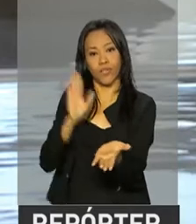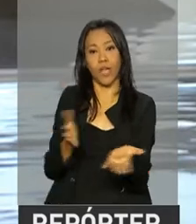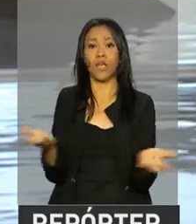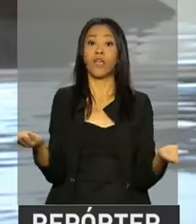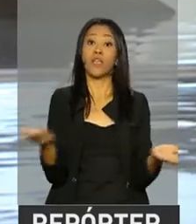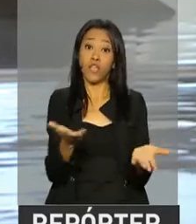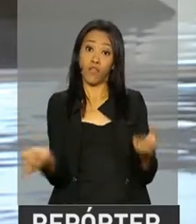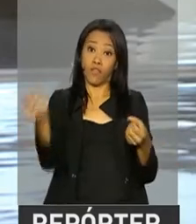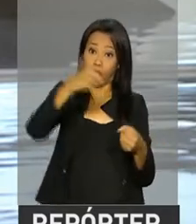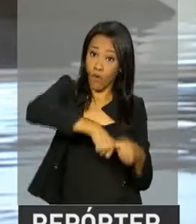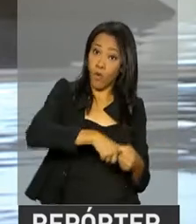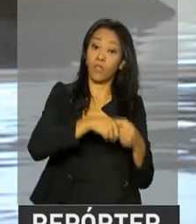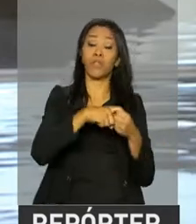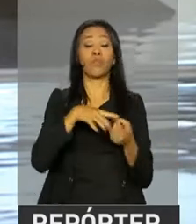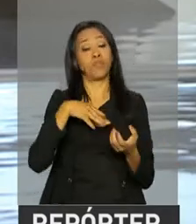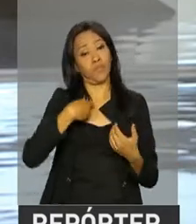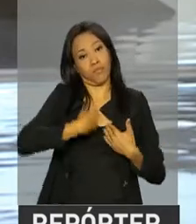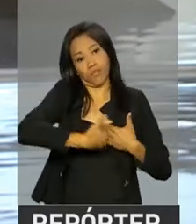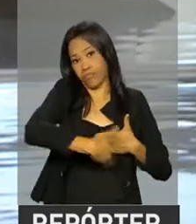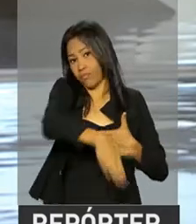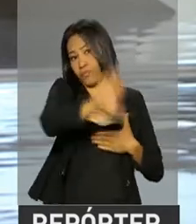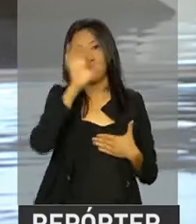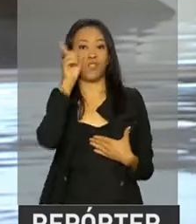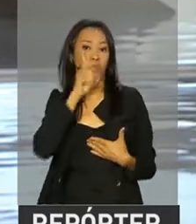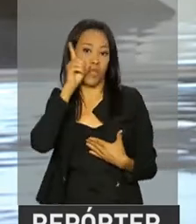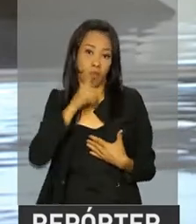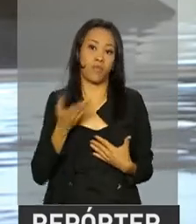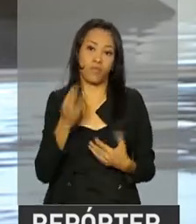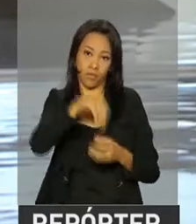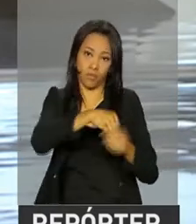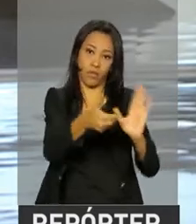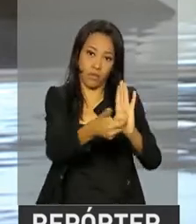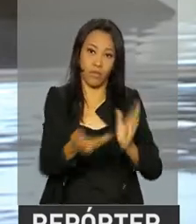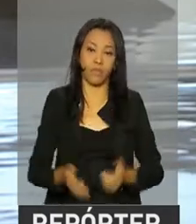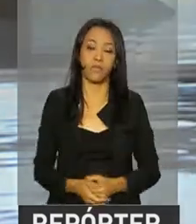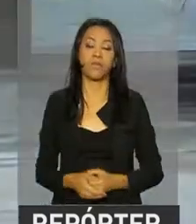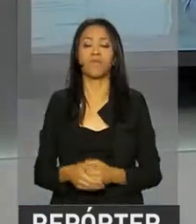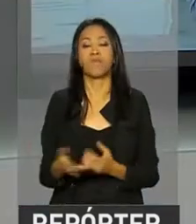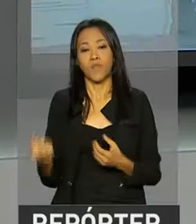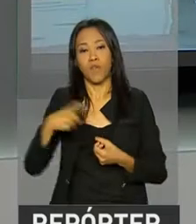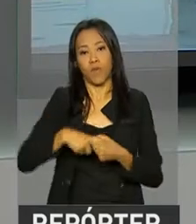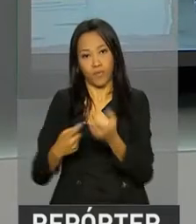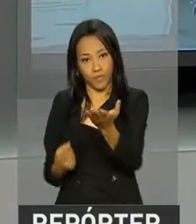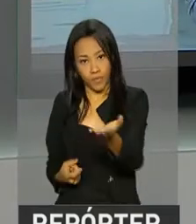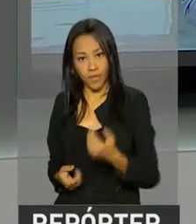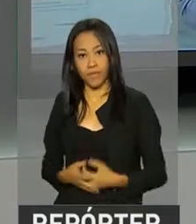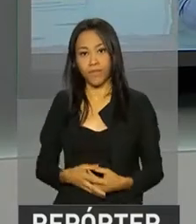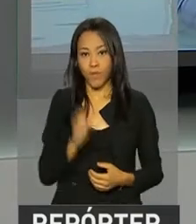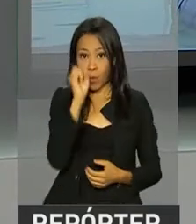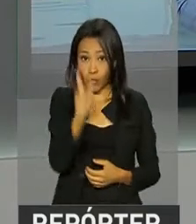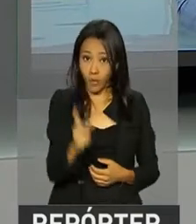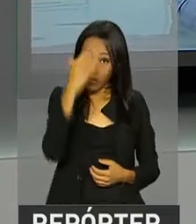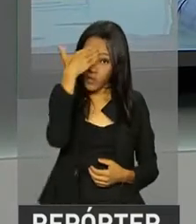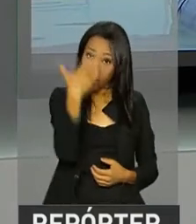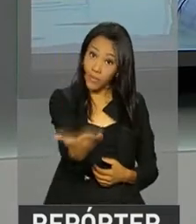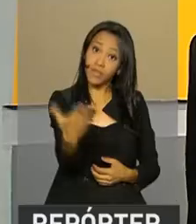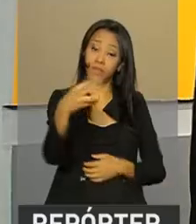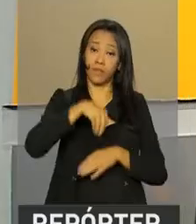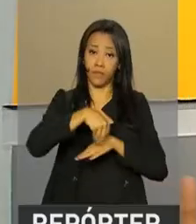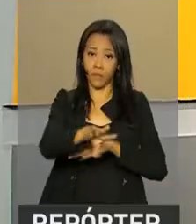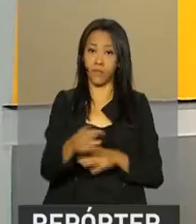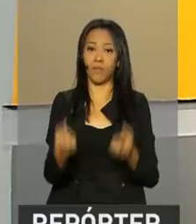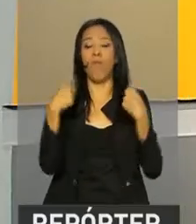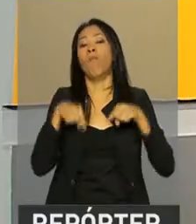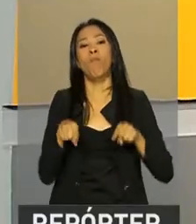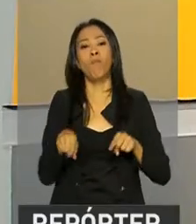hoje o mandato parlamentar na câmara dos deputados leandro volta com você no estúdio que já foi desligado pelas suas informações